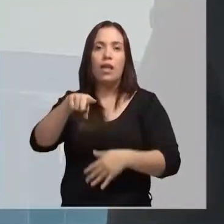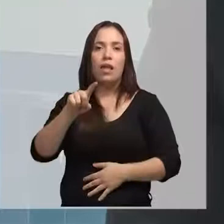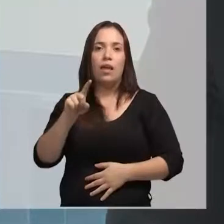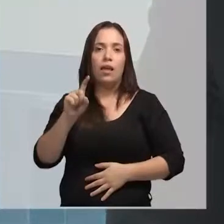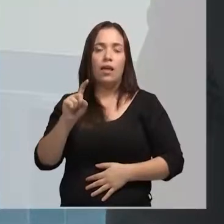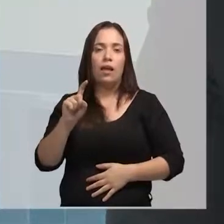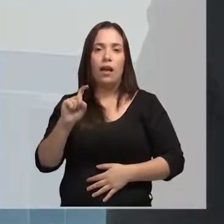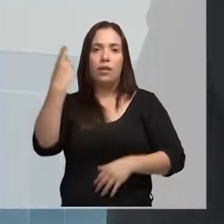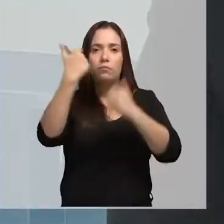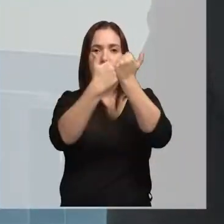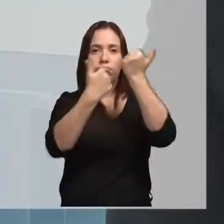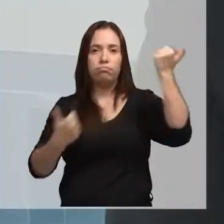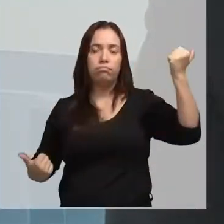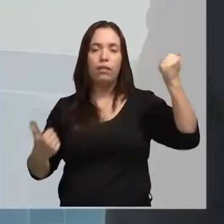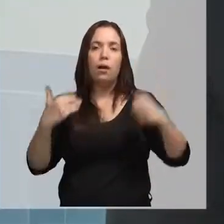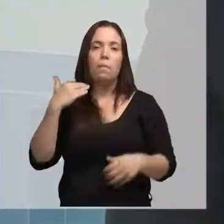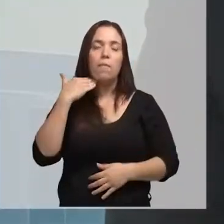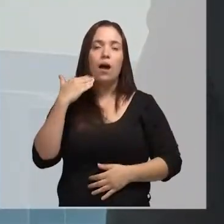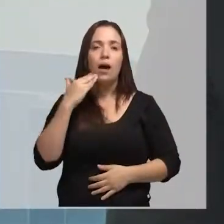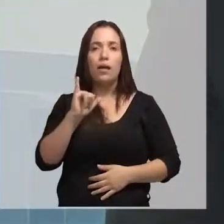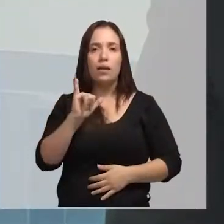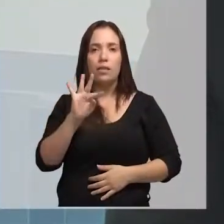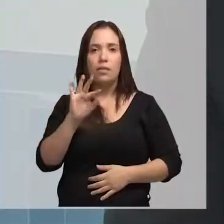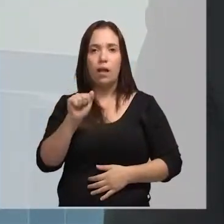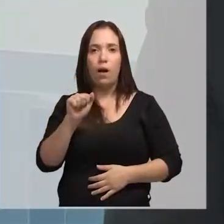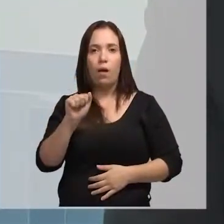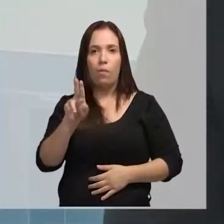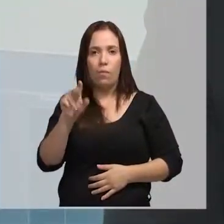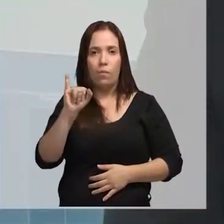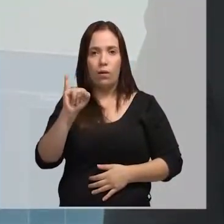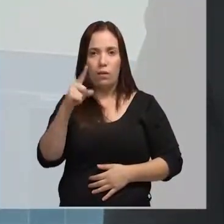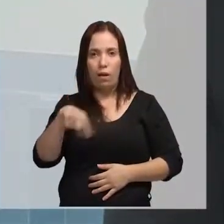Itaú, de uma hora para outra, a Amoedo apareceu com 4%.